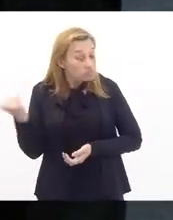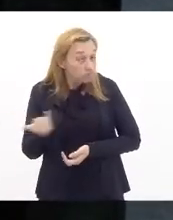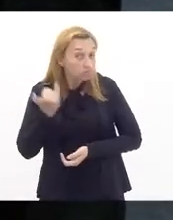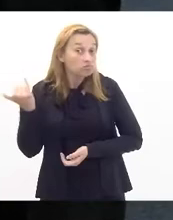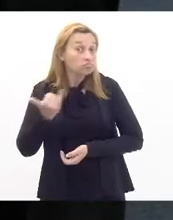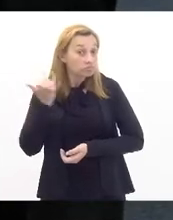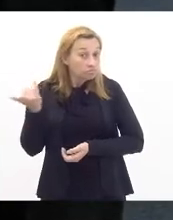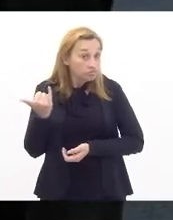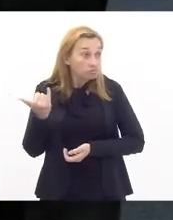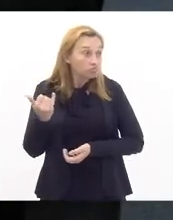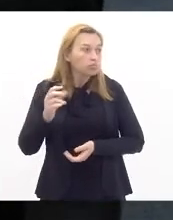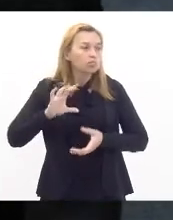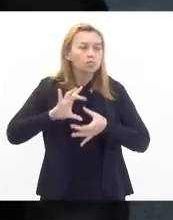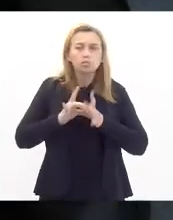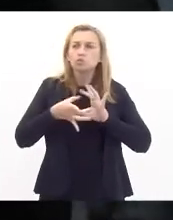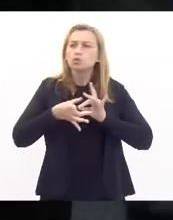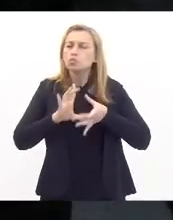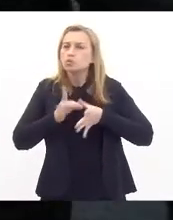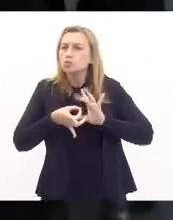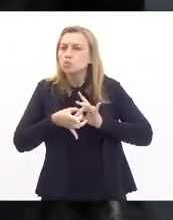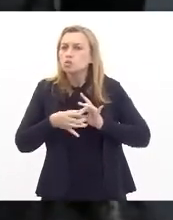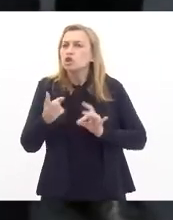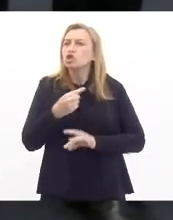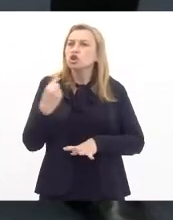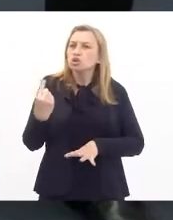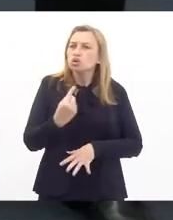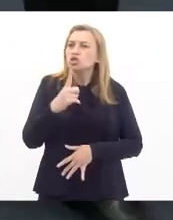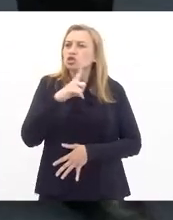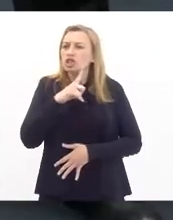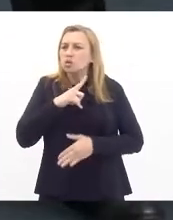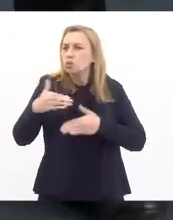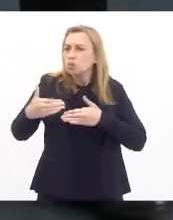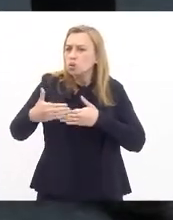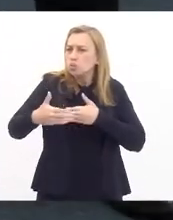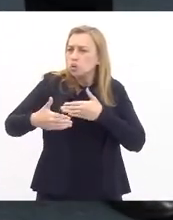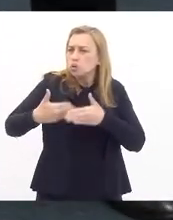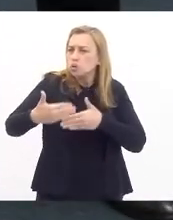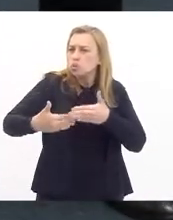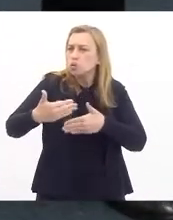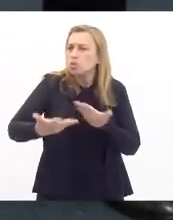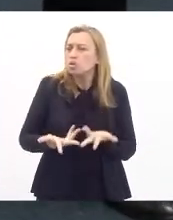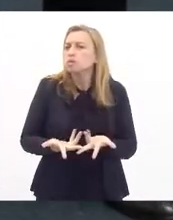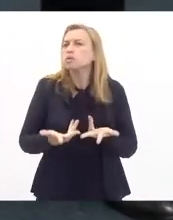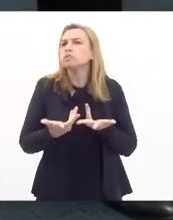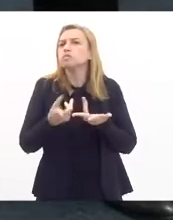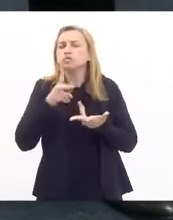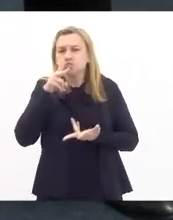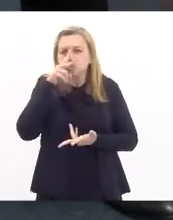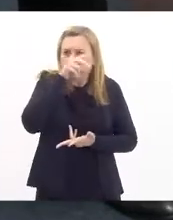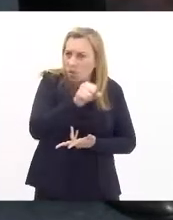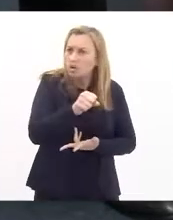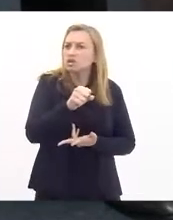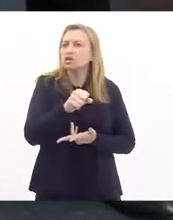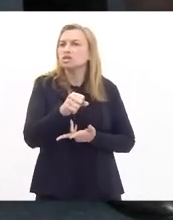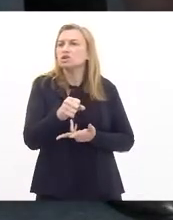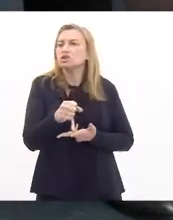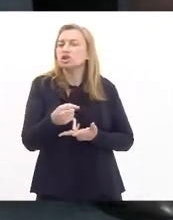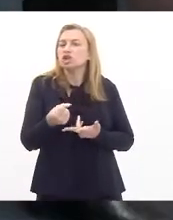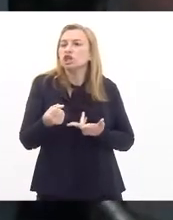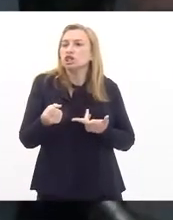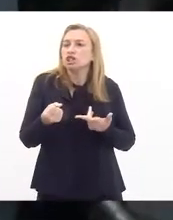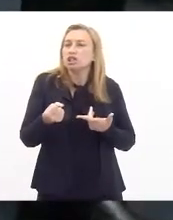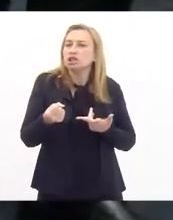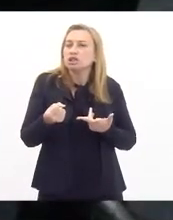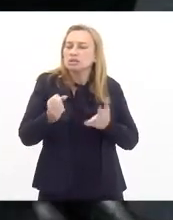muito importantes nesse contexto em que a gente tem um processo muito forte né